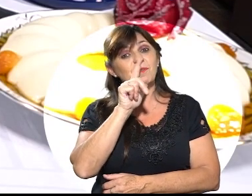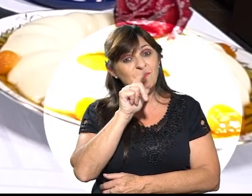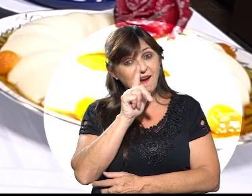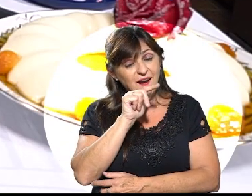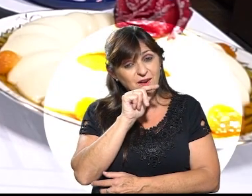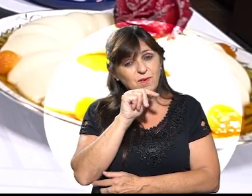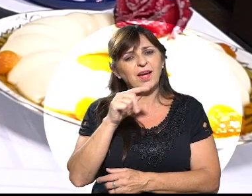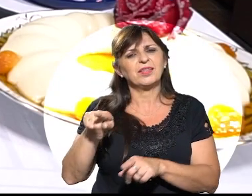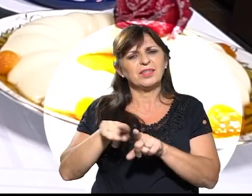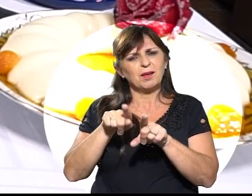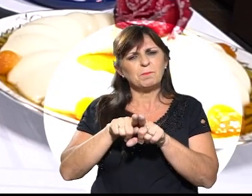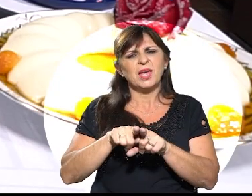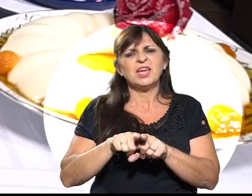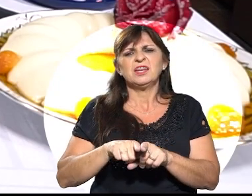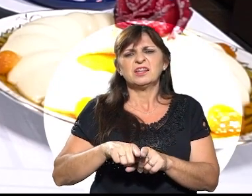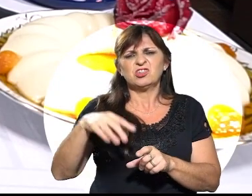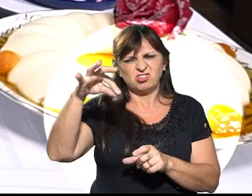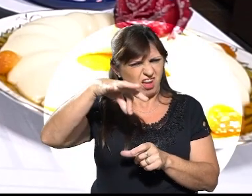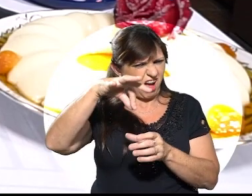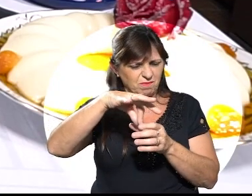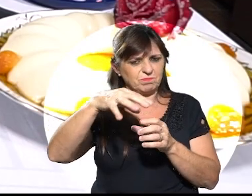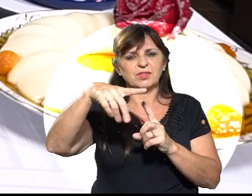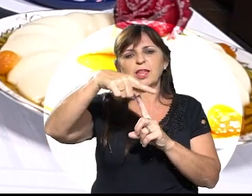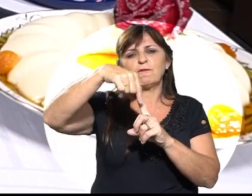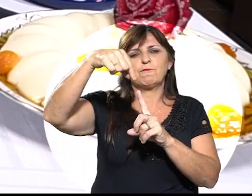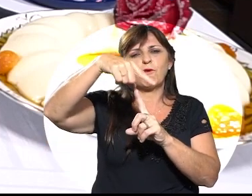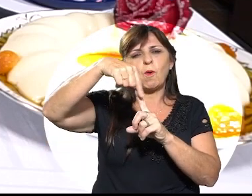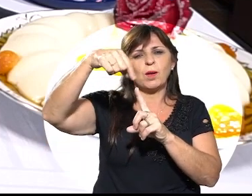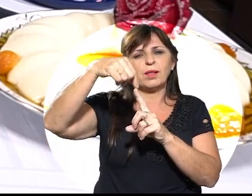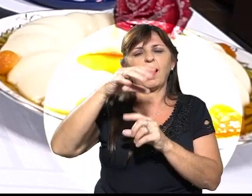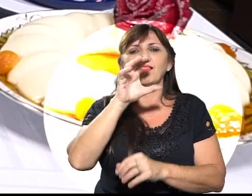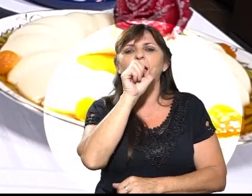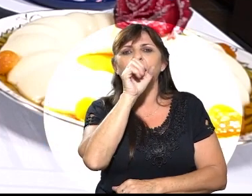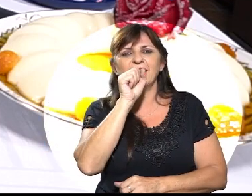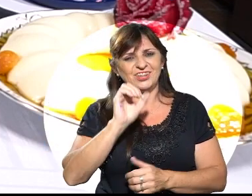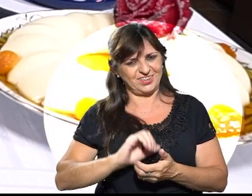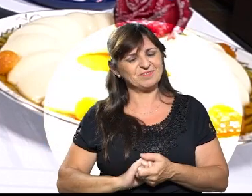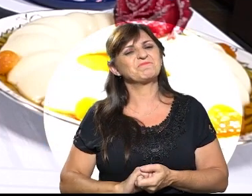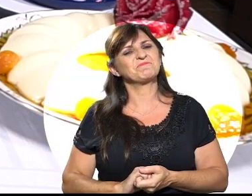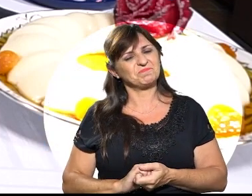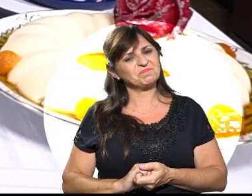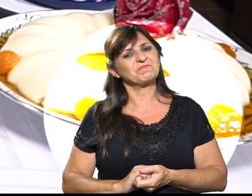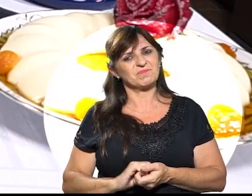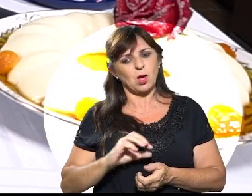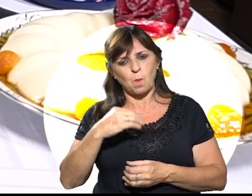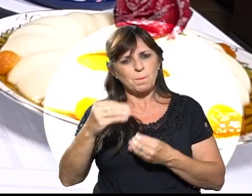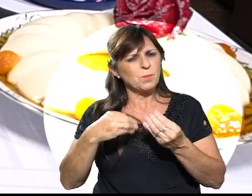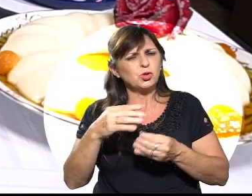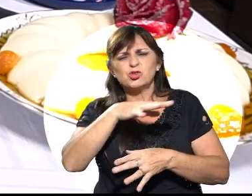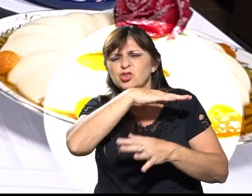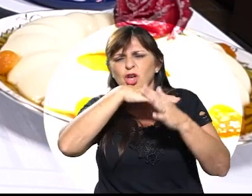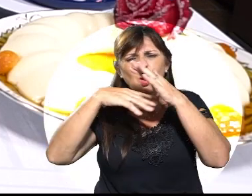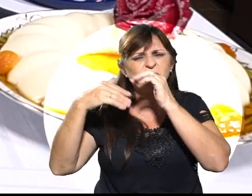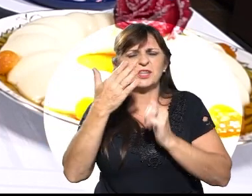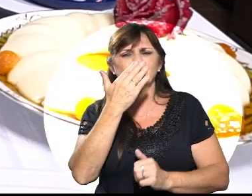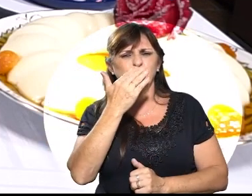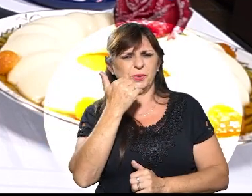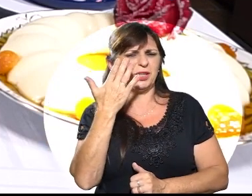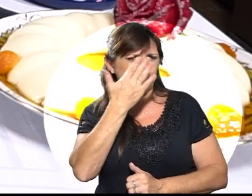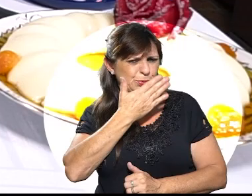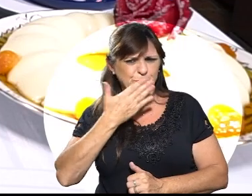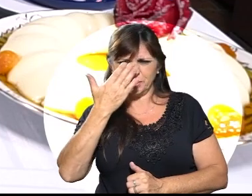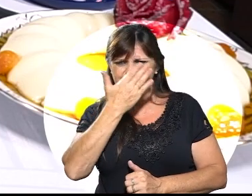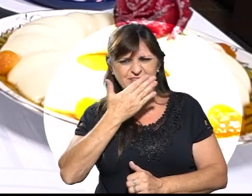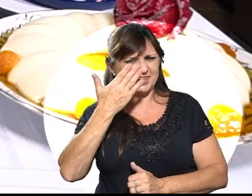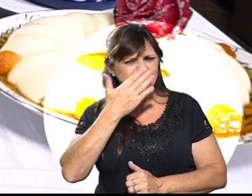um narguile, sempre. Então, assim, ó, é comum depois do almoço, da refeição, o cafezinho, e depois